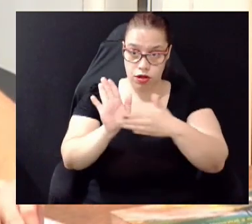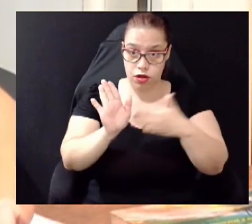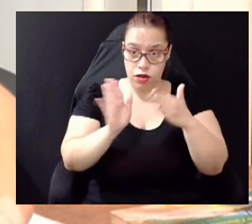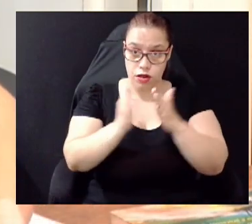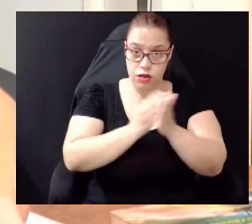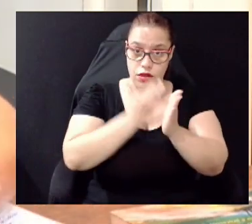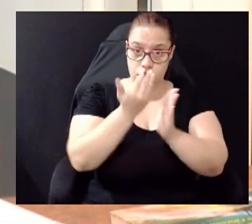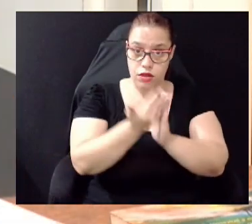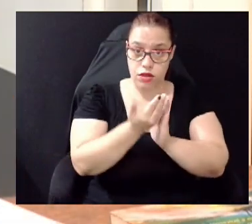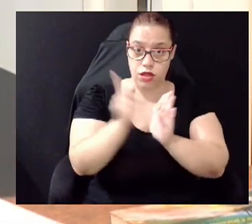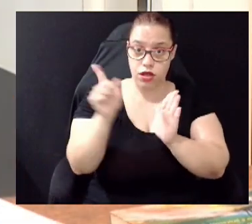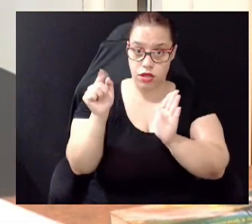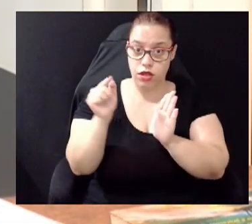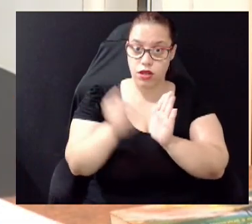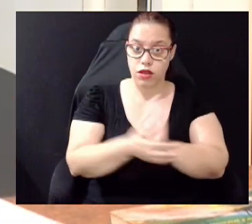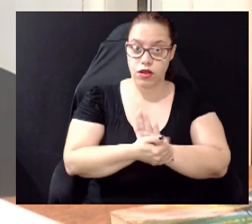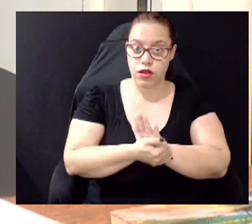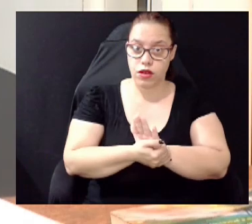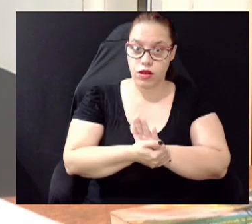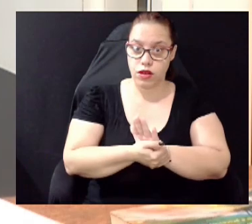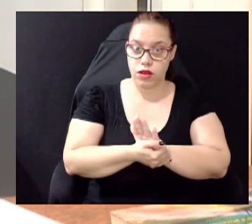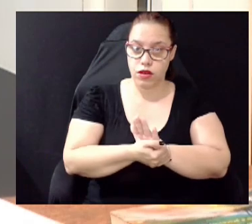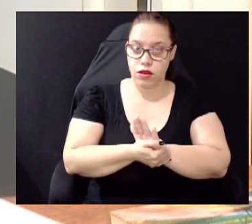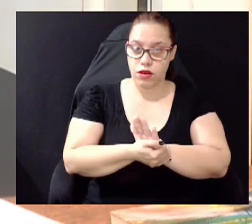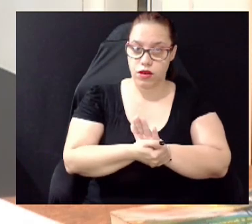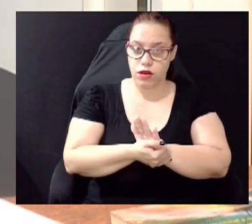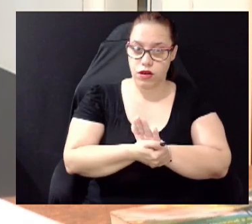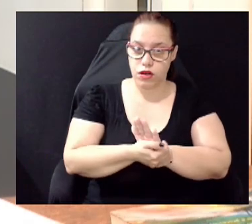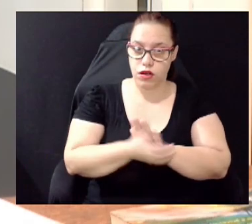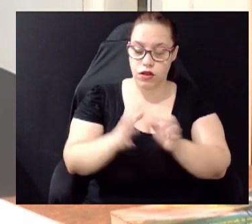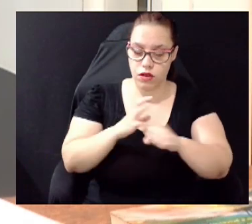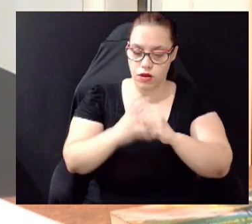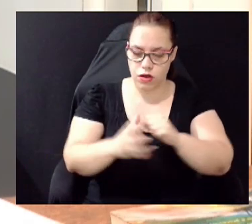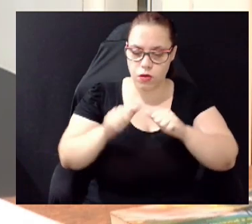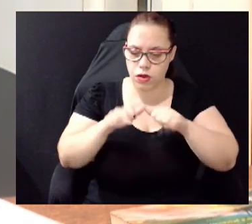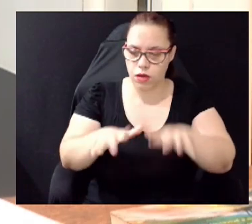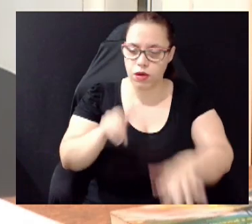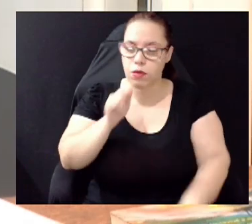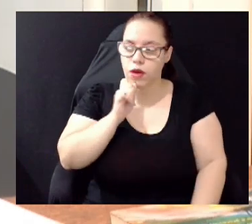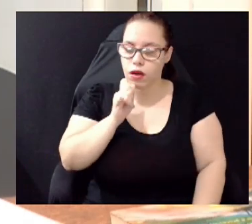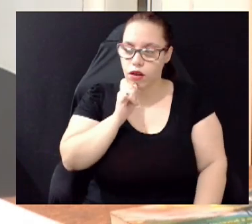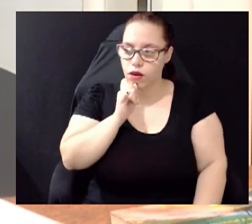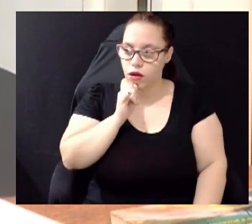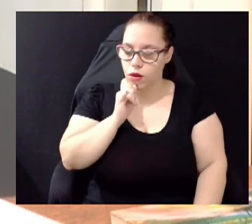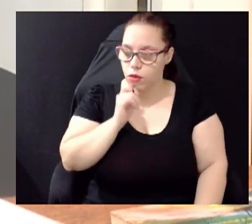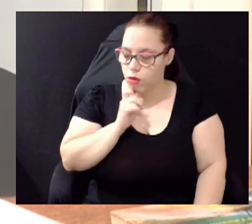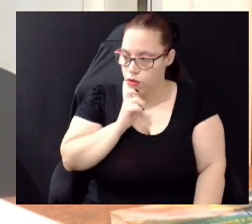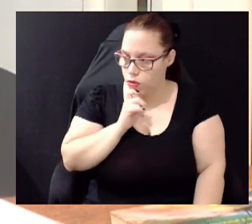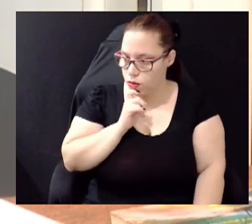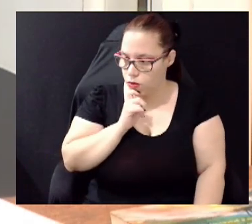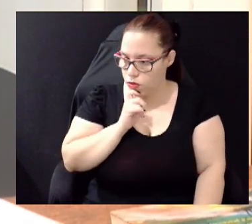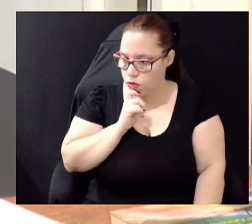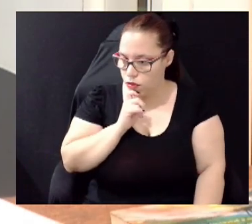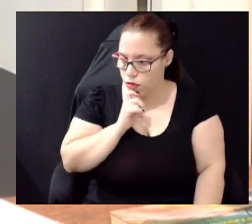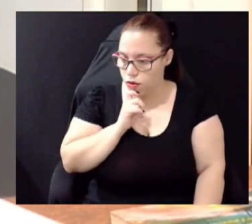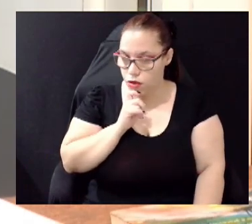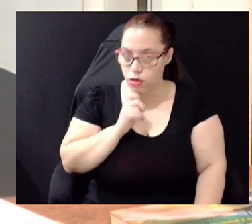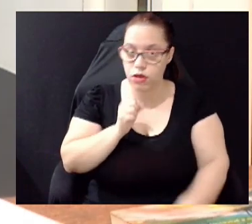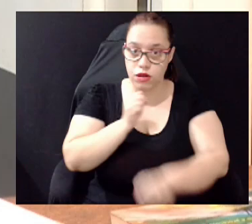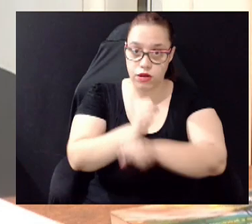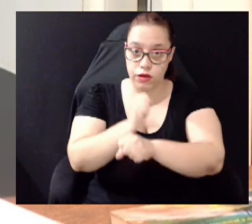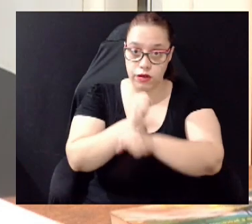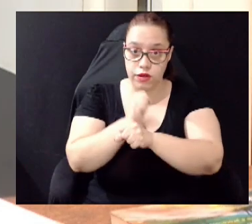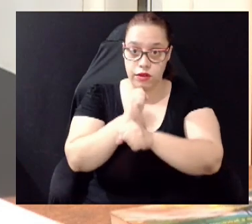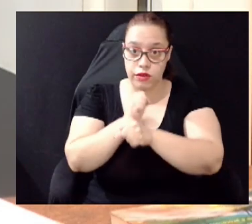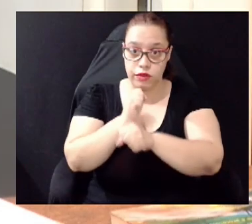isso. Foi um episódio na época de pandemia e nós ficamos esperando, né,